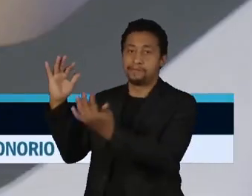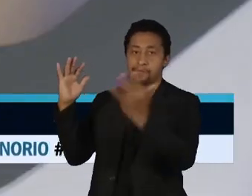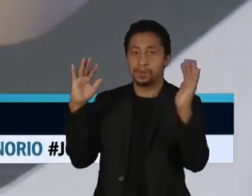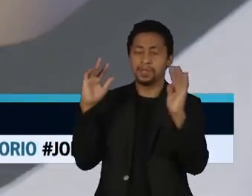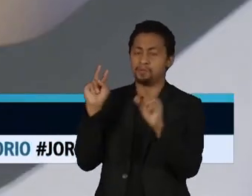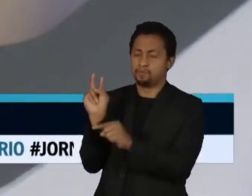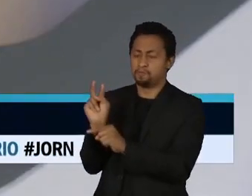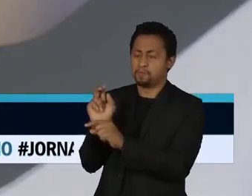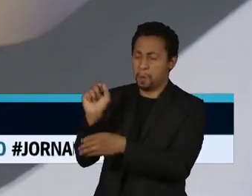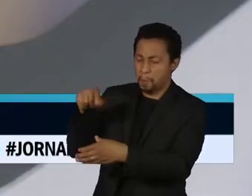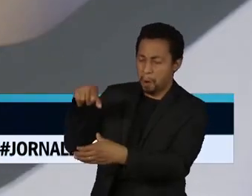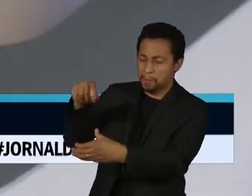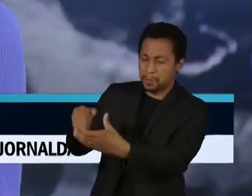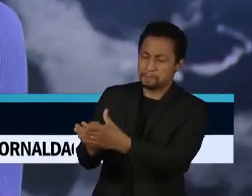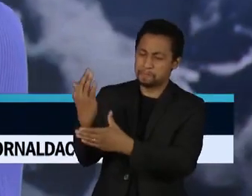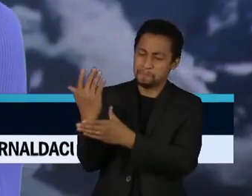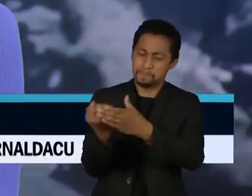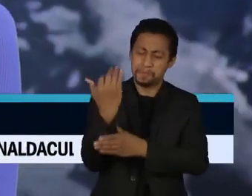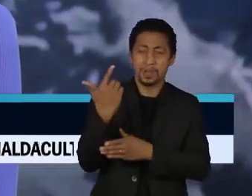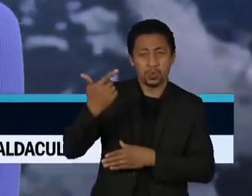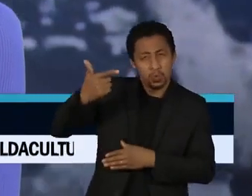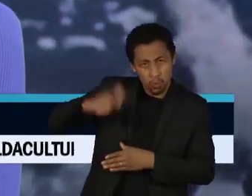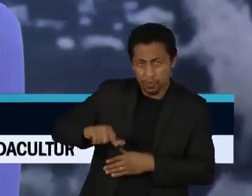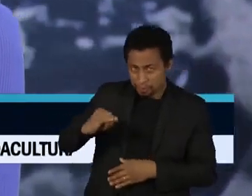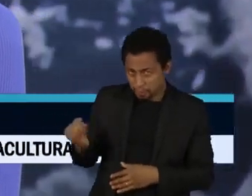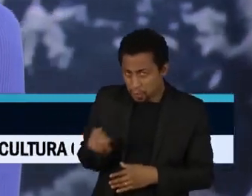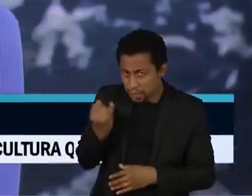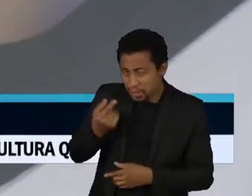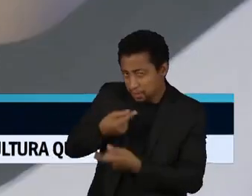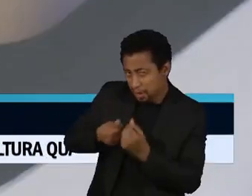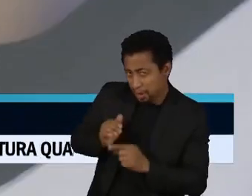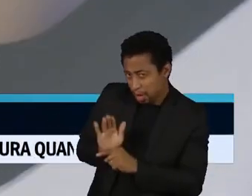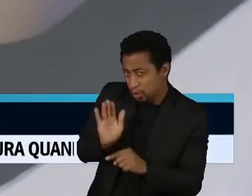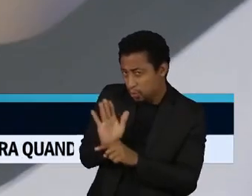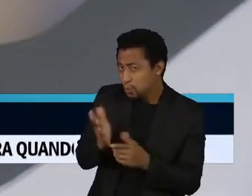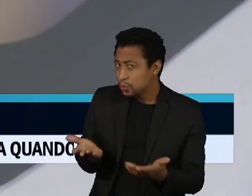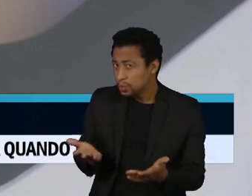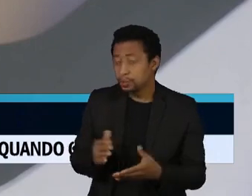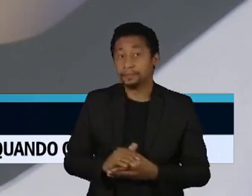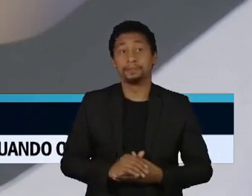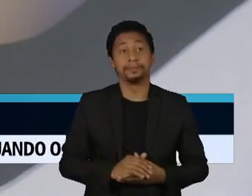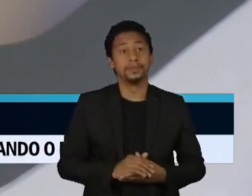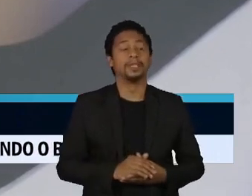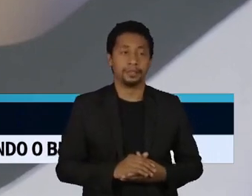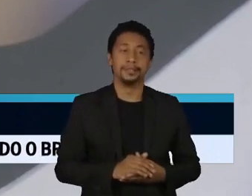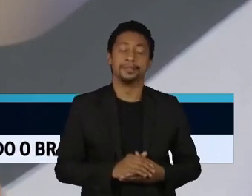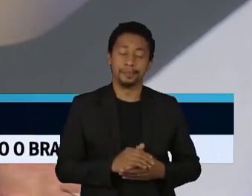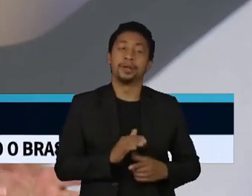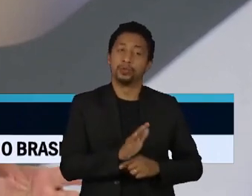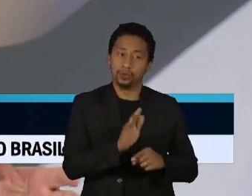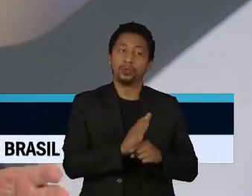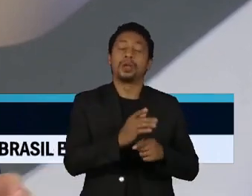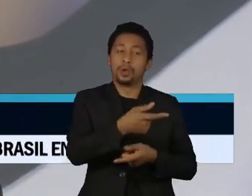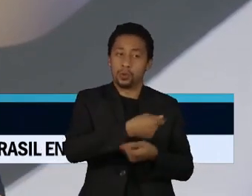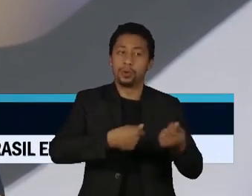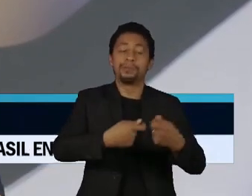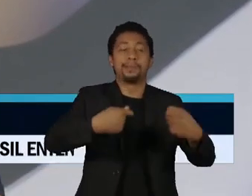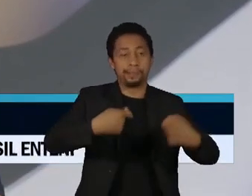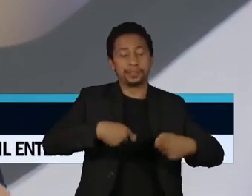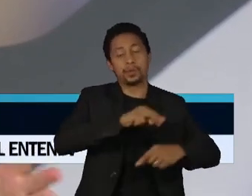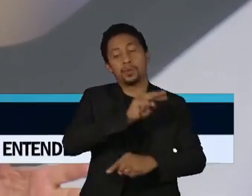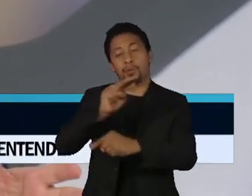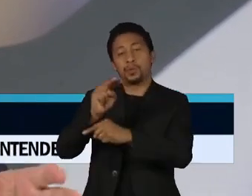para essas medidas é como a retomada Econômica Sim hoje não dá para pensar economia isolada